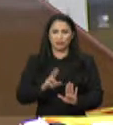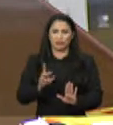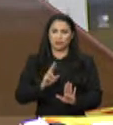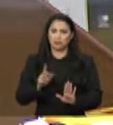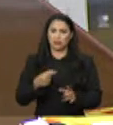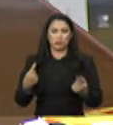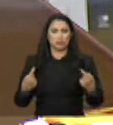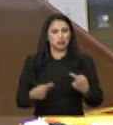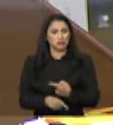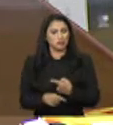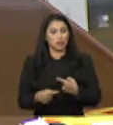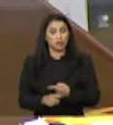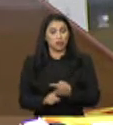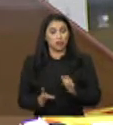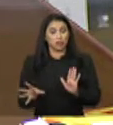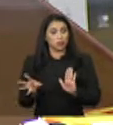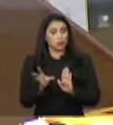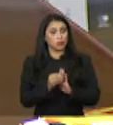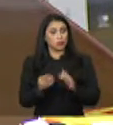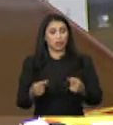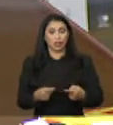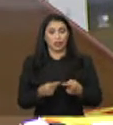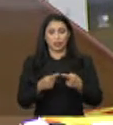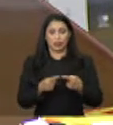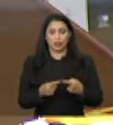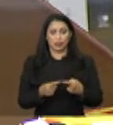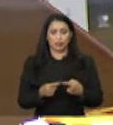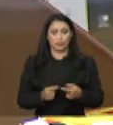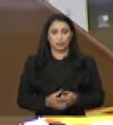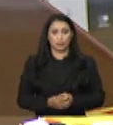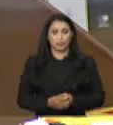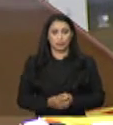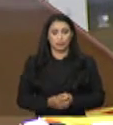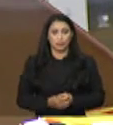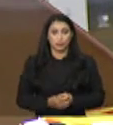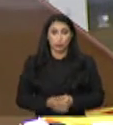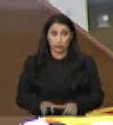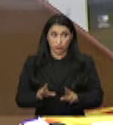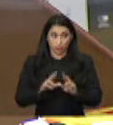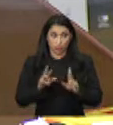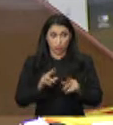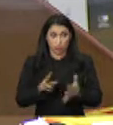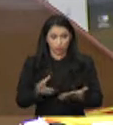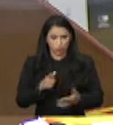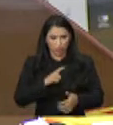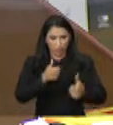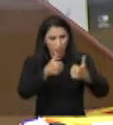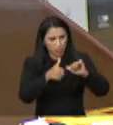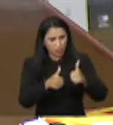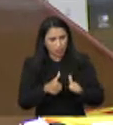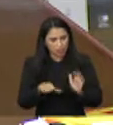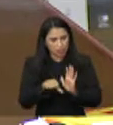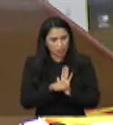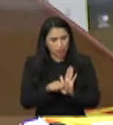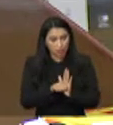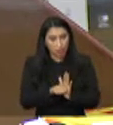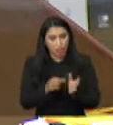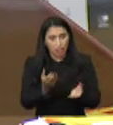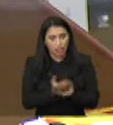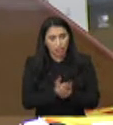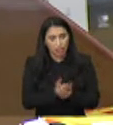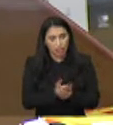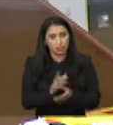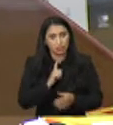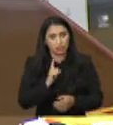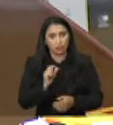viável amigo de hipóteses legais de cabimento de tal ação e Diferentemente da revisão criminal ação rescisória não tem